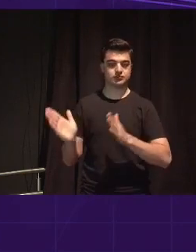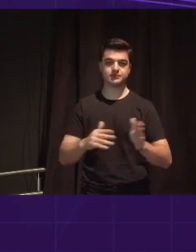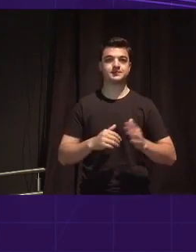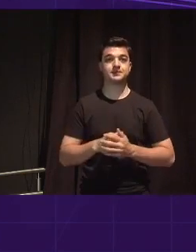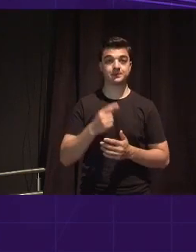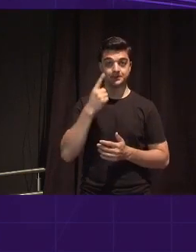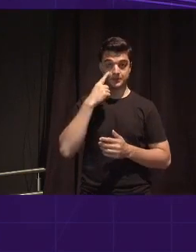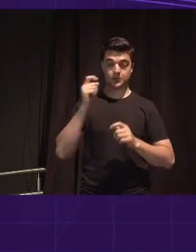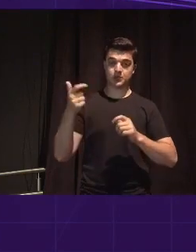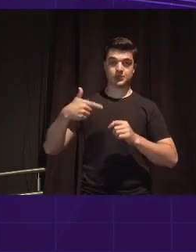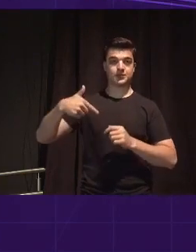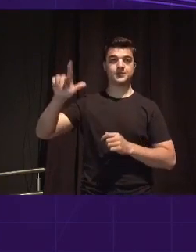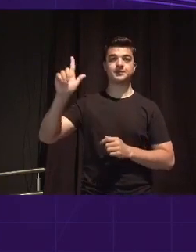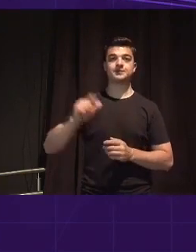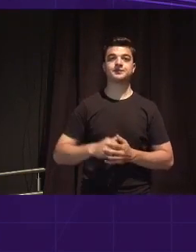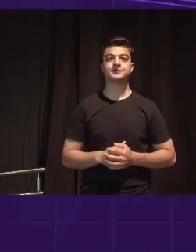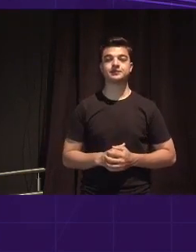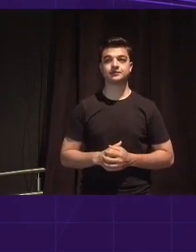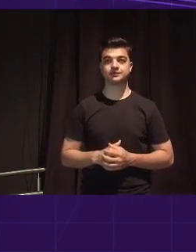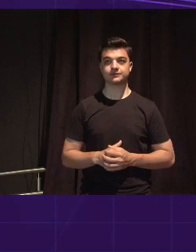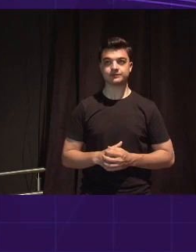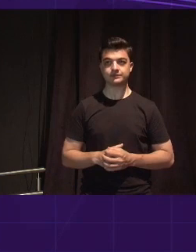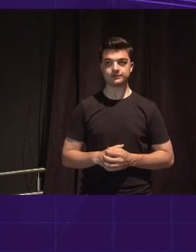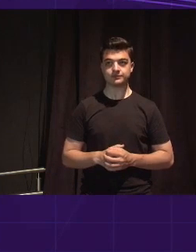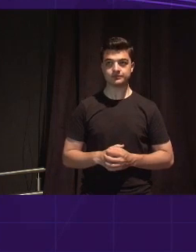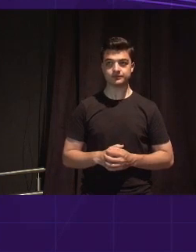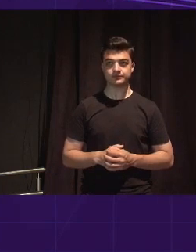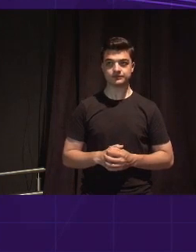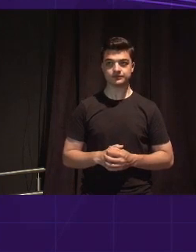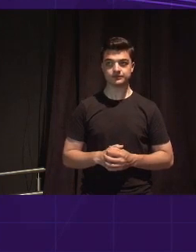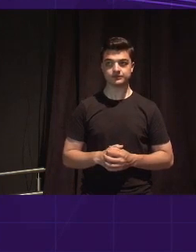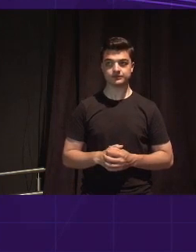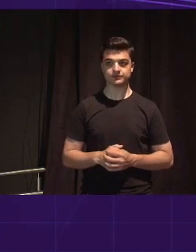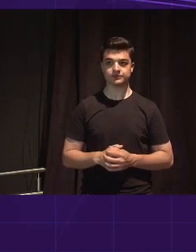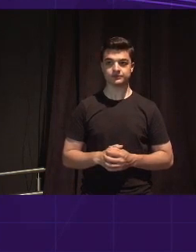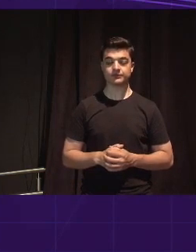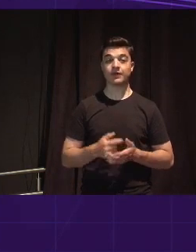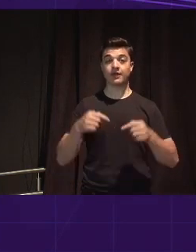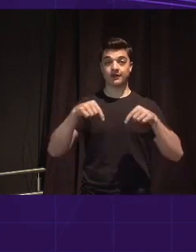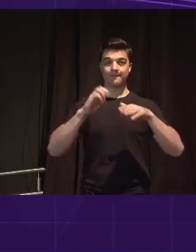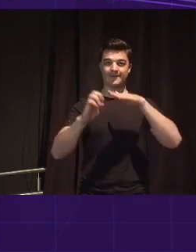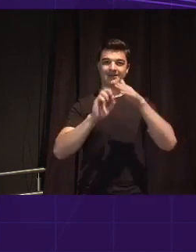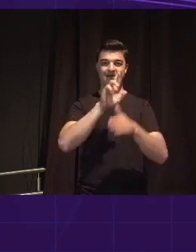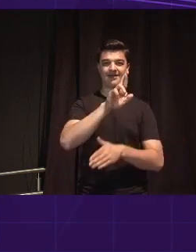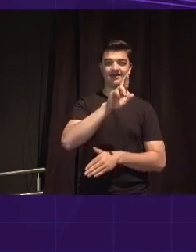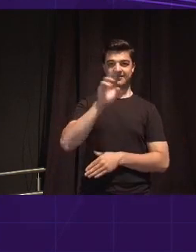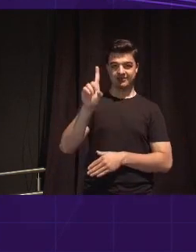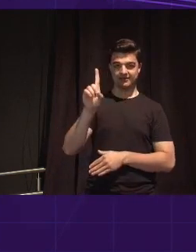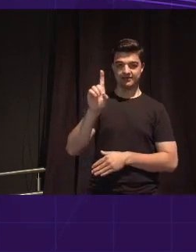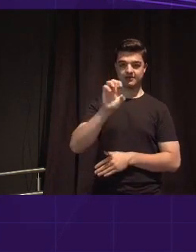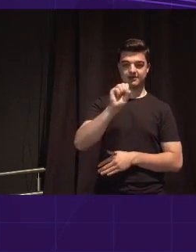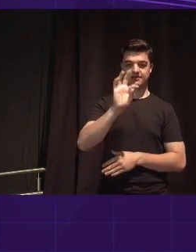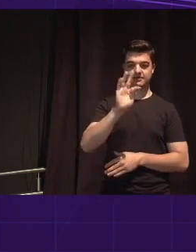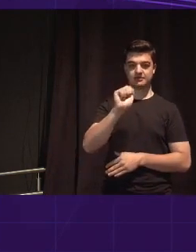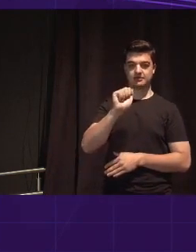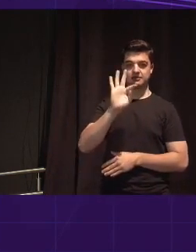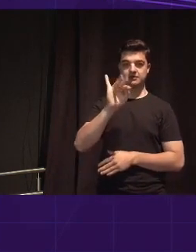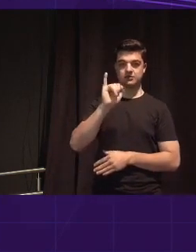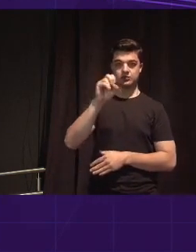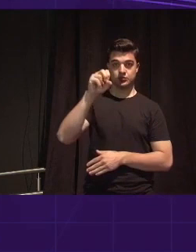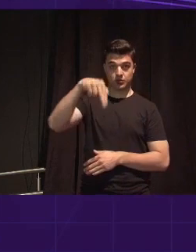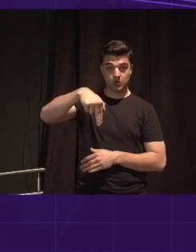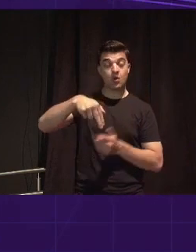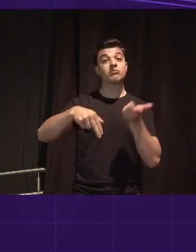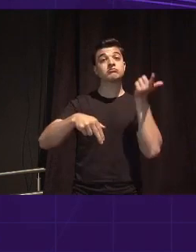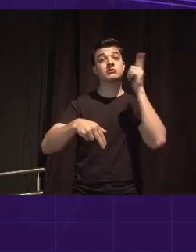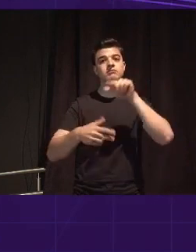Então, quais dores, então, de fato, a gente tinha na RD Station que nos motivou a pegar a nossa área de agilidade, criar